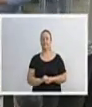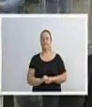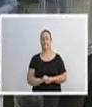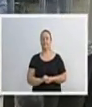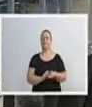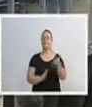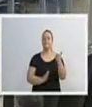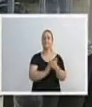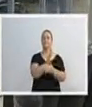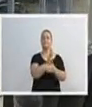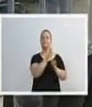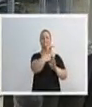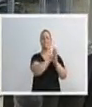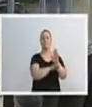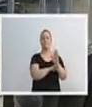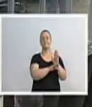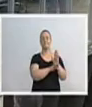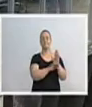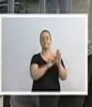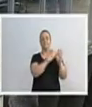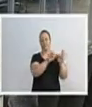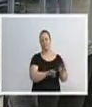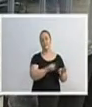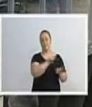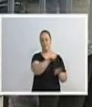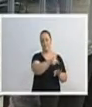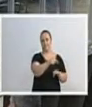Aprovada e a redação final.